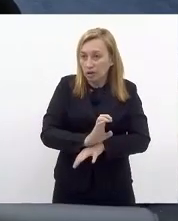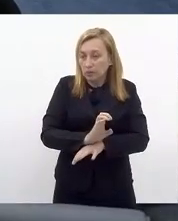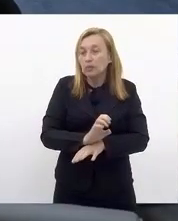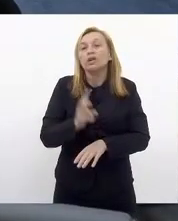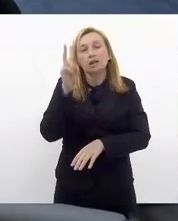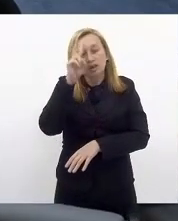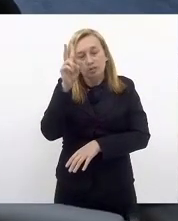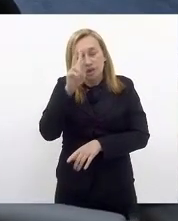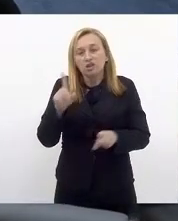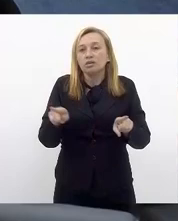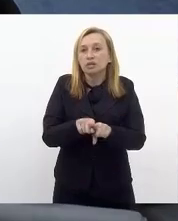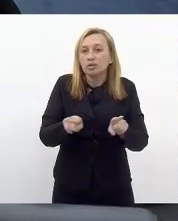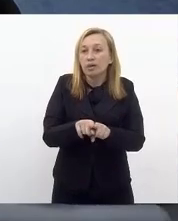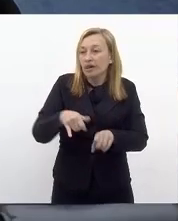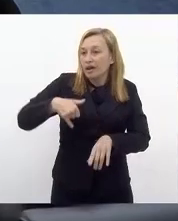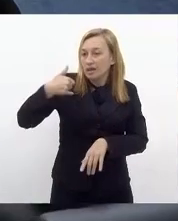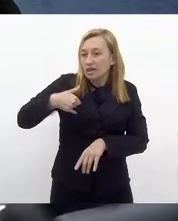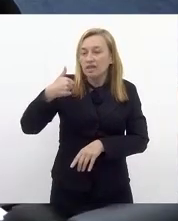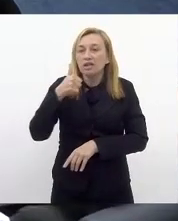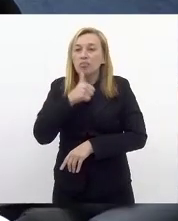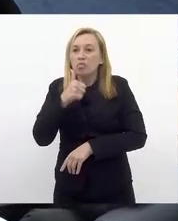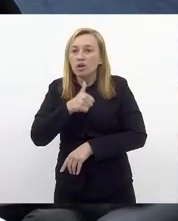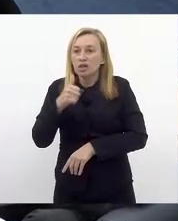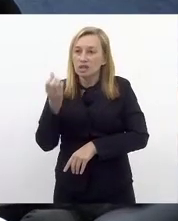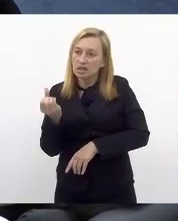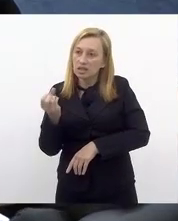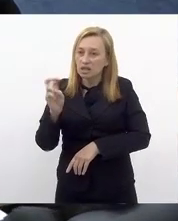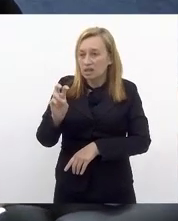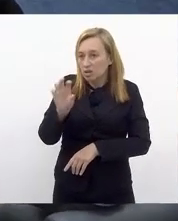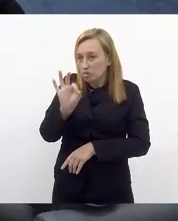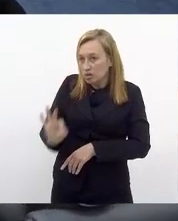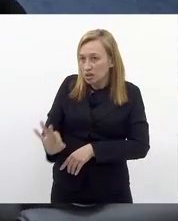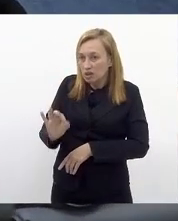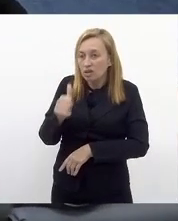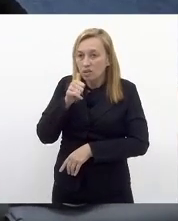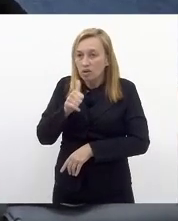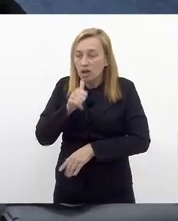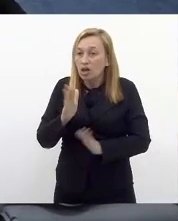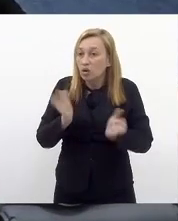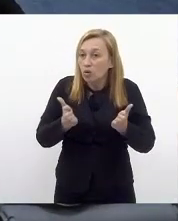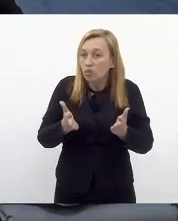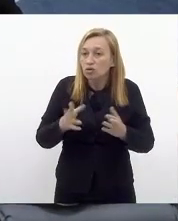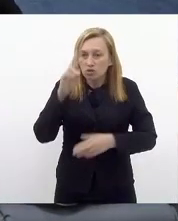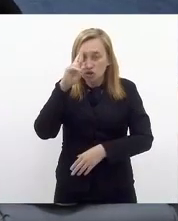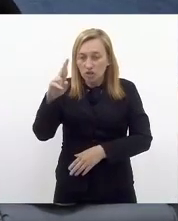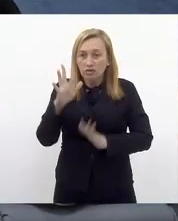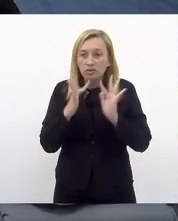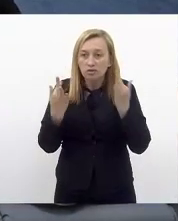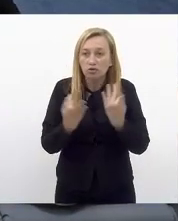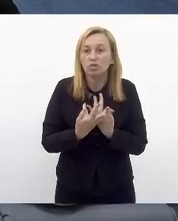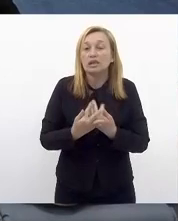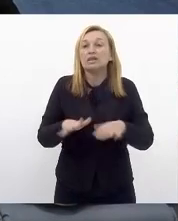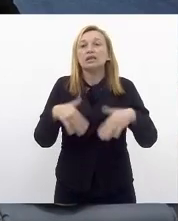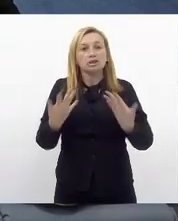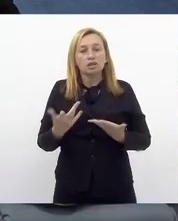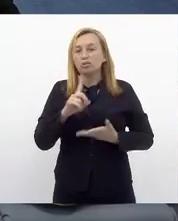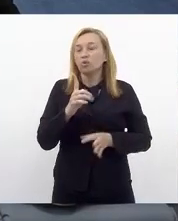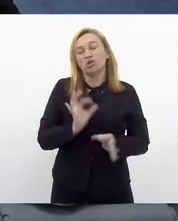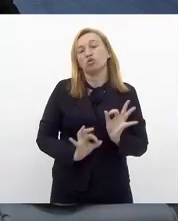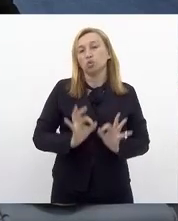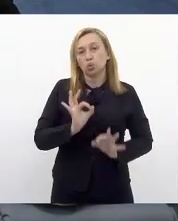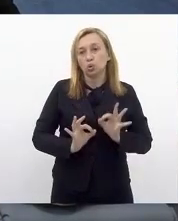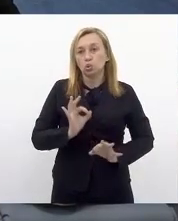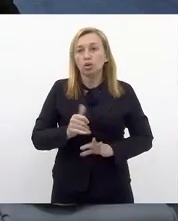lembrando também a questão da idade das mulheres né 65 por cento das mulheres hoje estão os chefes de família Então não é justo